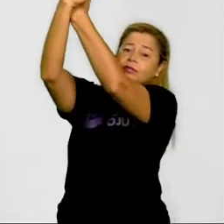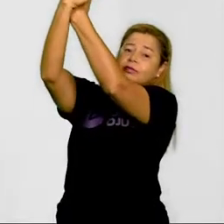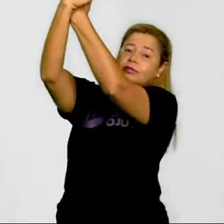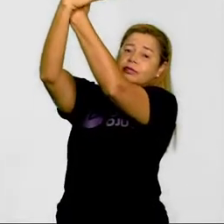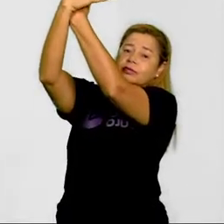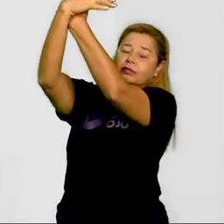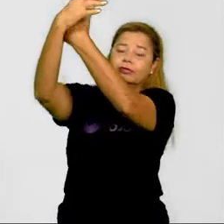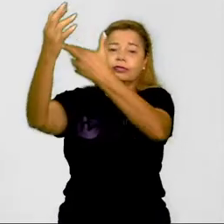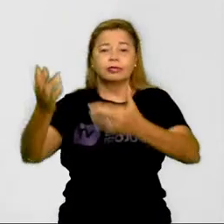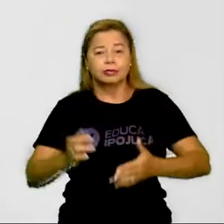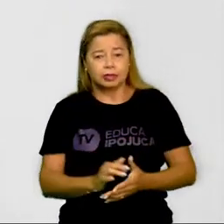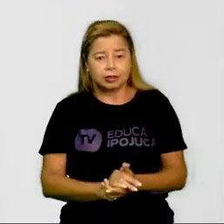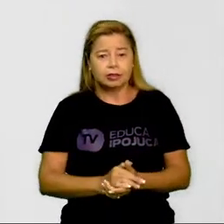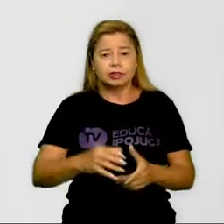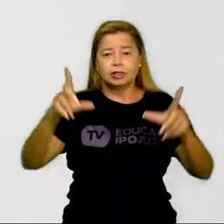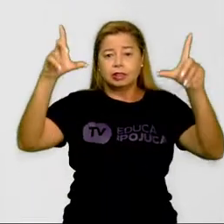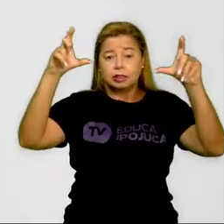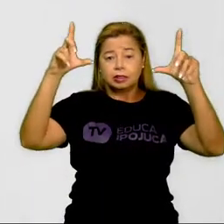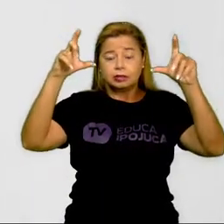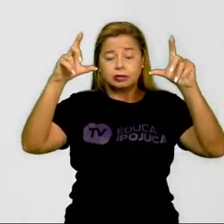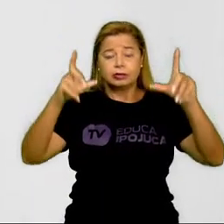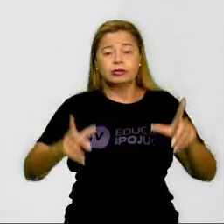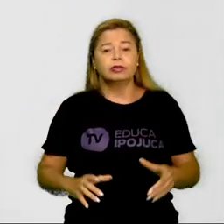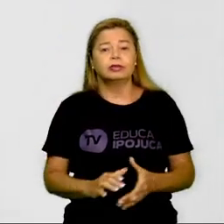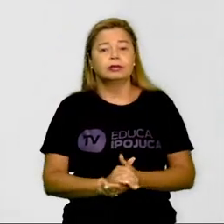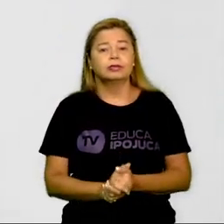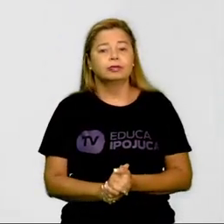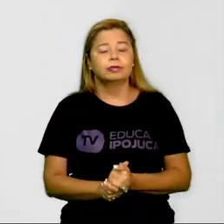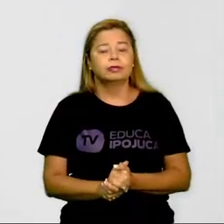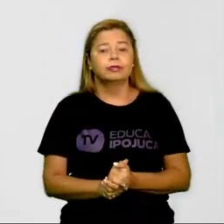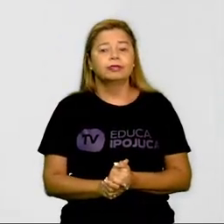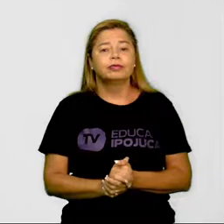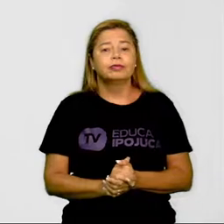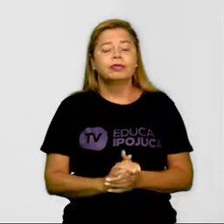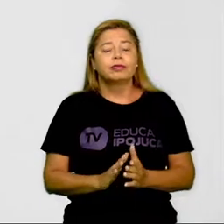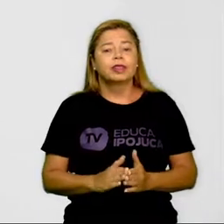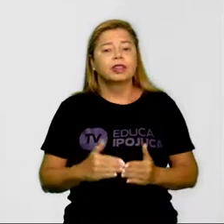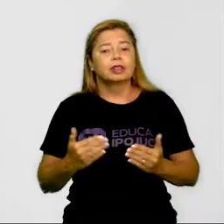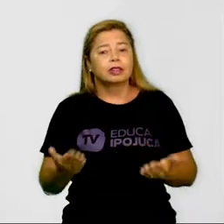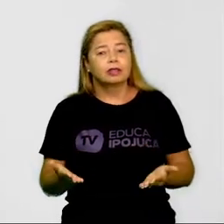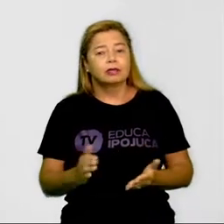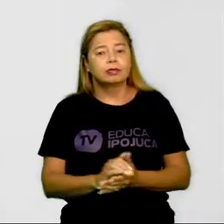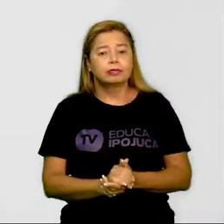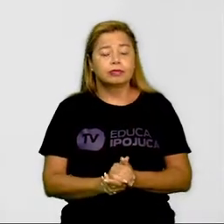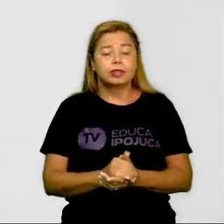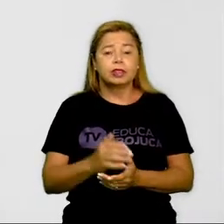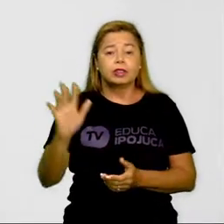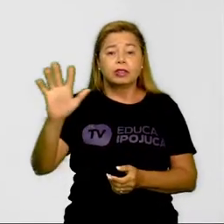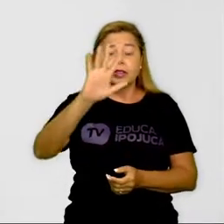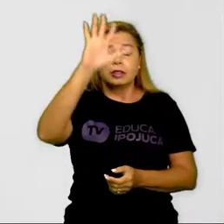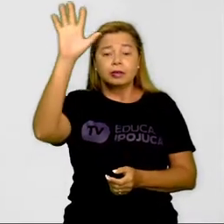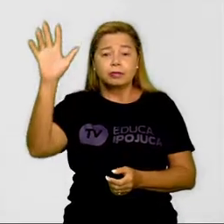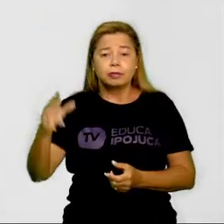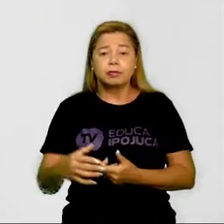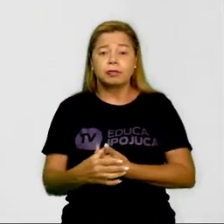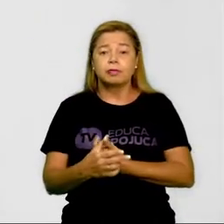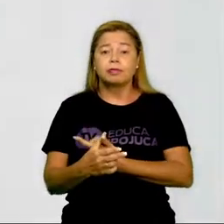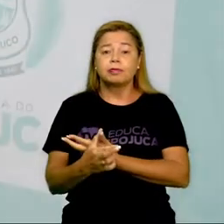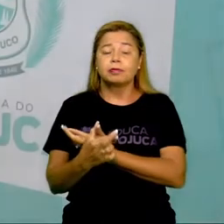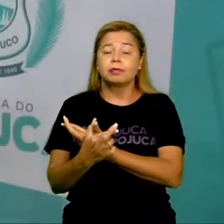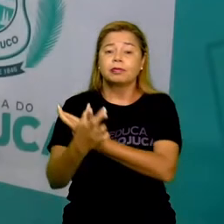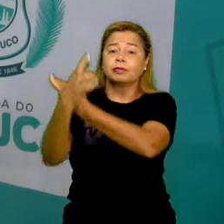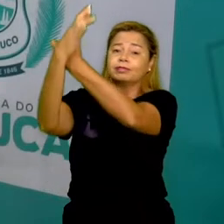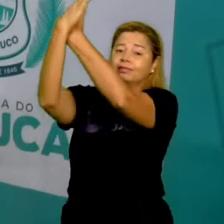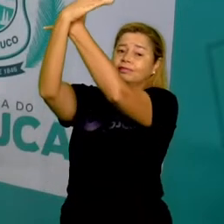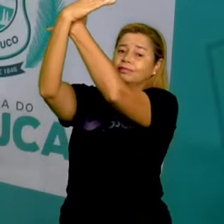fotografando a gente aqui em vários espaços. Pronto, essa fotografia aqui é de uma imagem de satélite do nosso